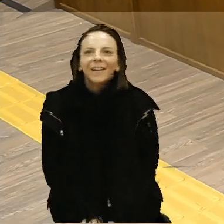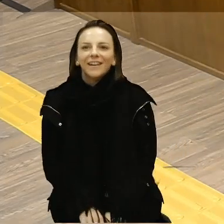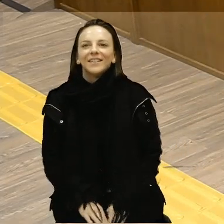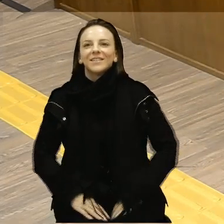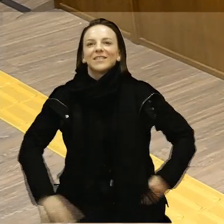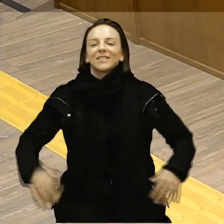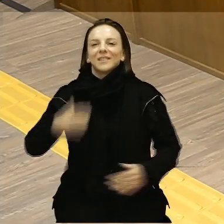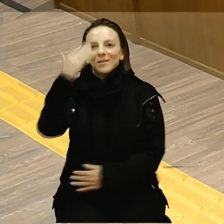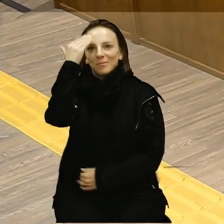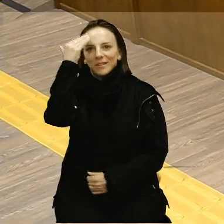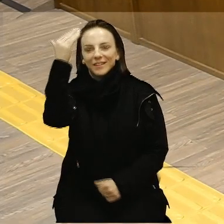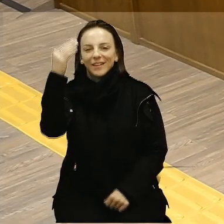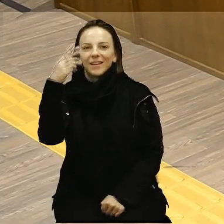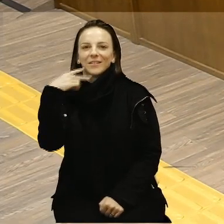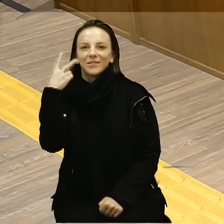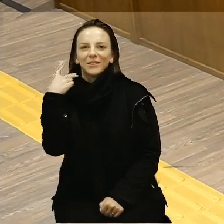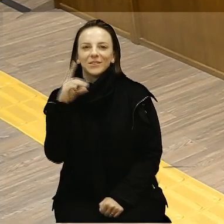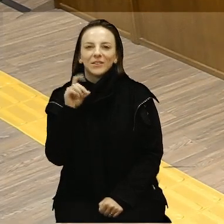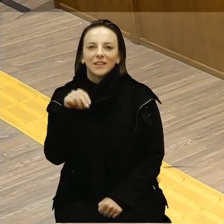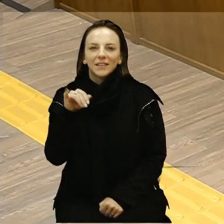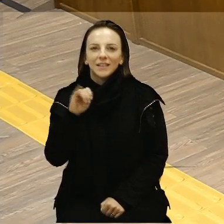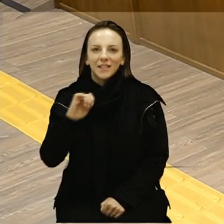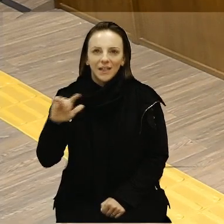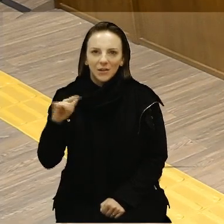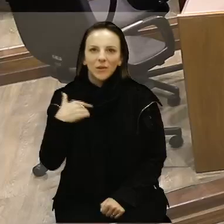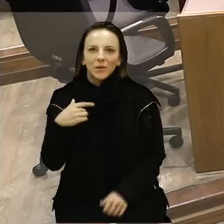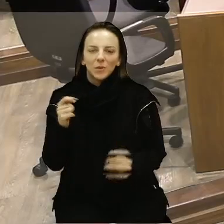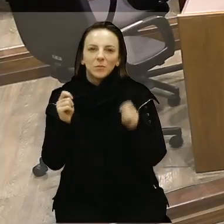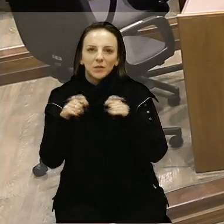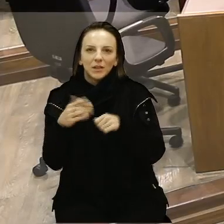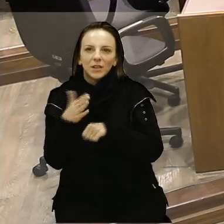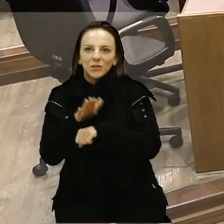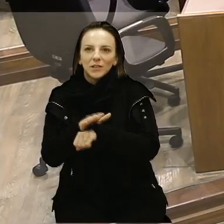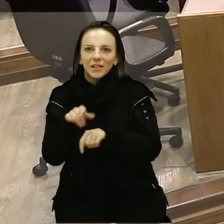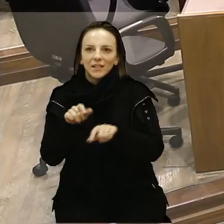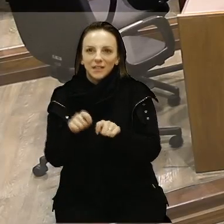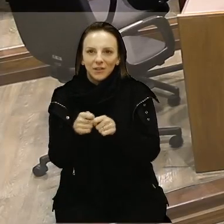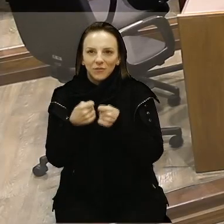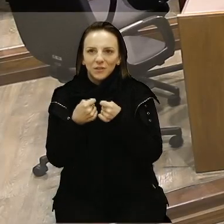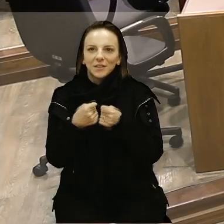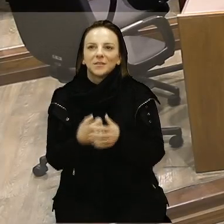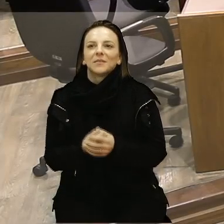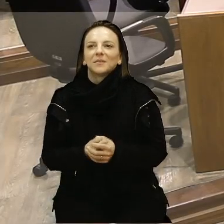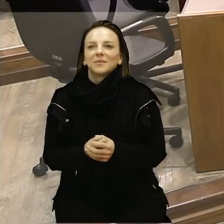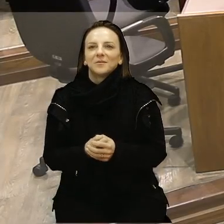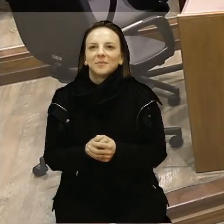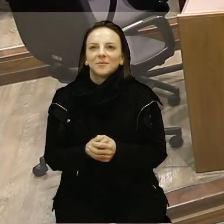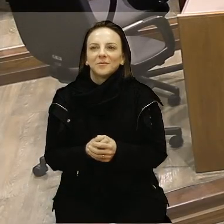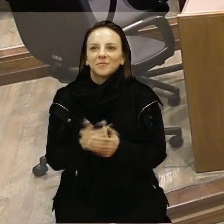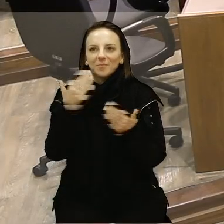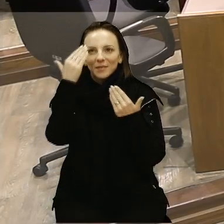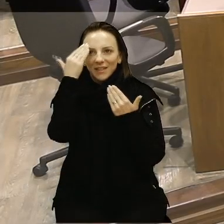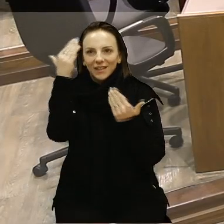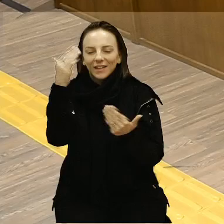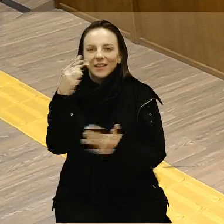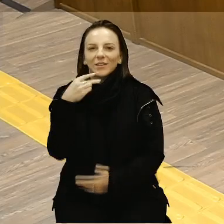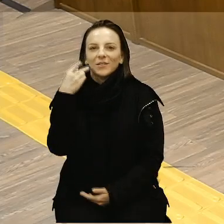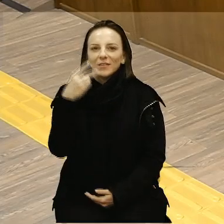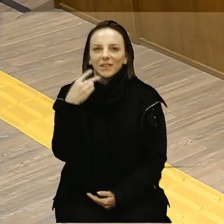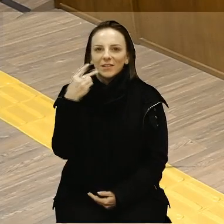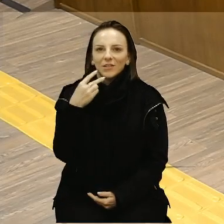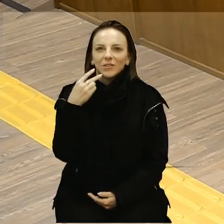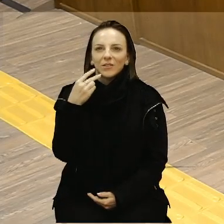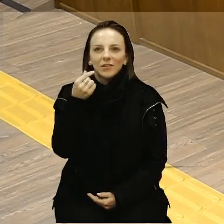Obrigado, vereador Daniel, pela possibilidade de lhe ajudar nessa defesa. Obrigada, vereador Eloy